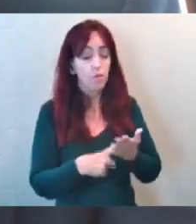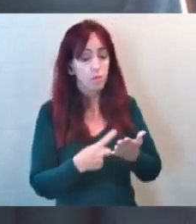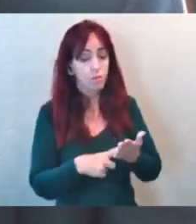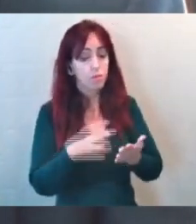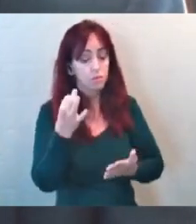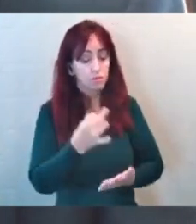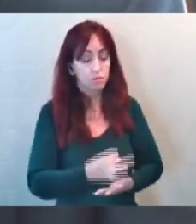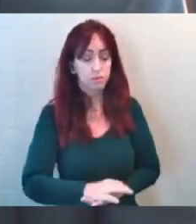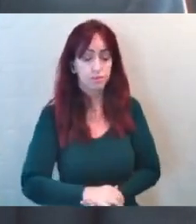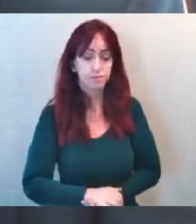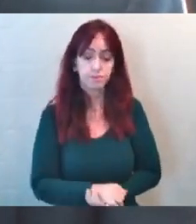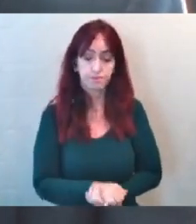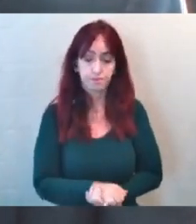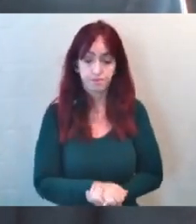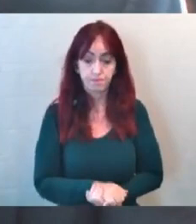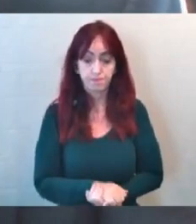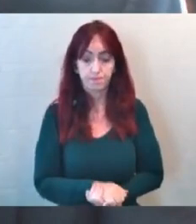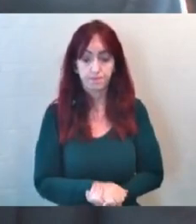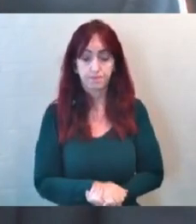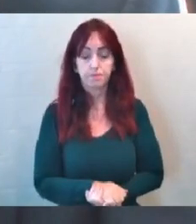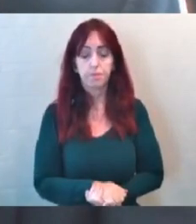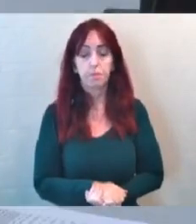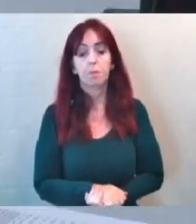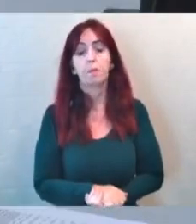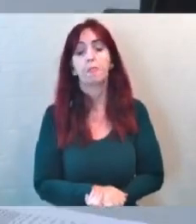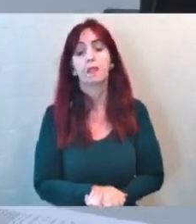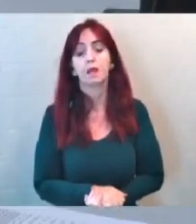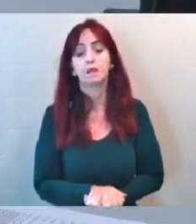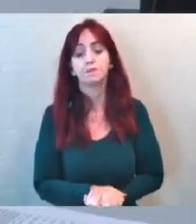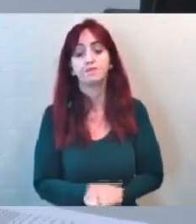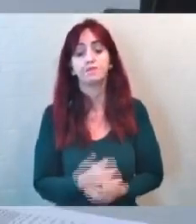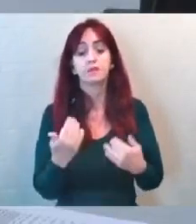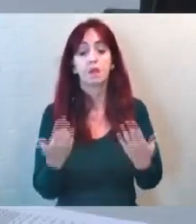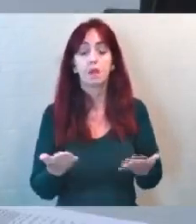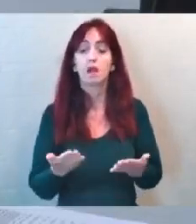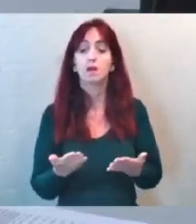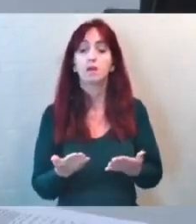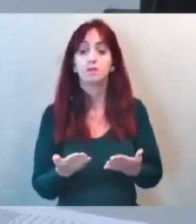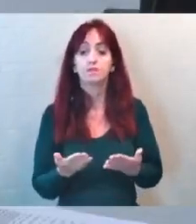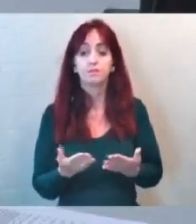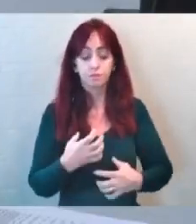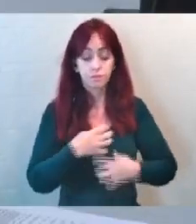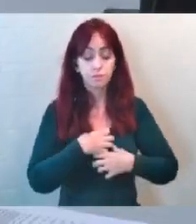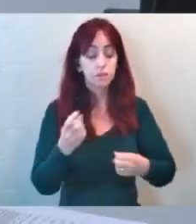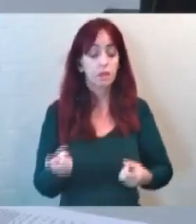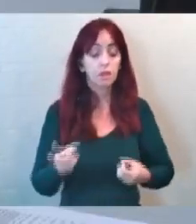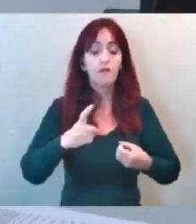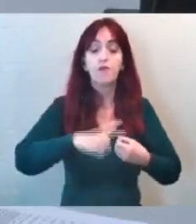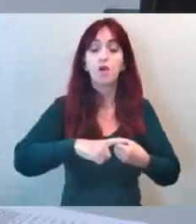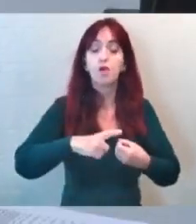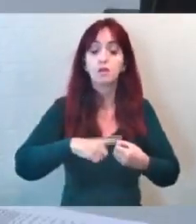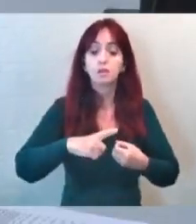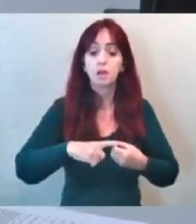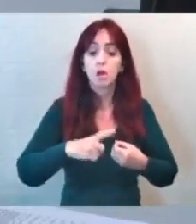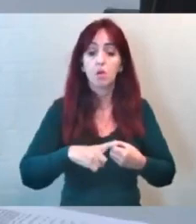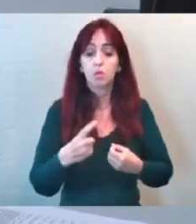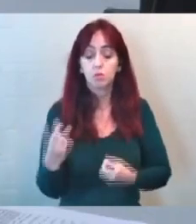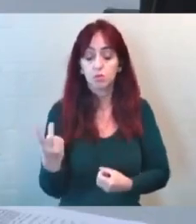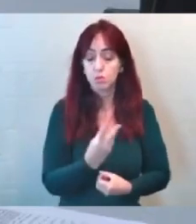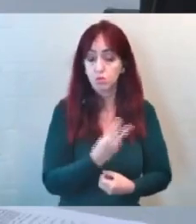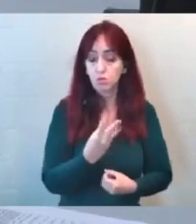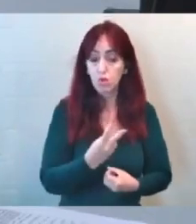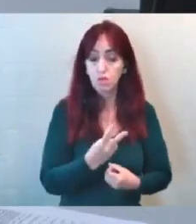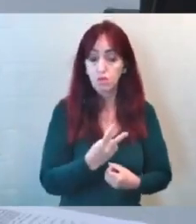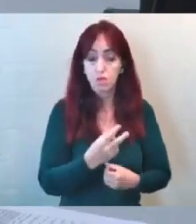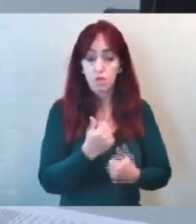lá entre as partes. Tá, então a forma de devolução do convencional e do suplementar é feita com